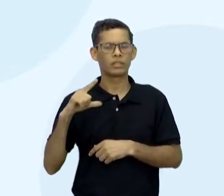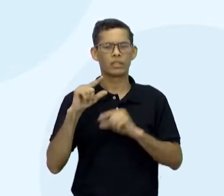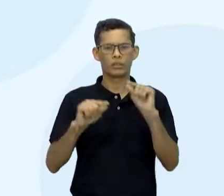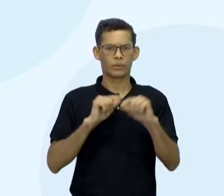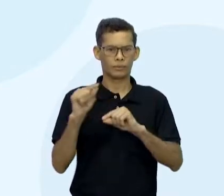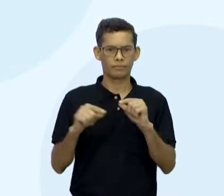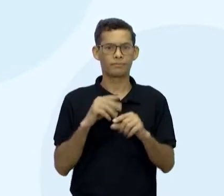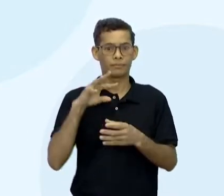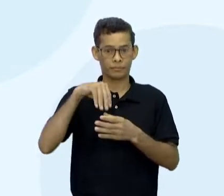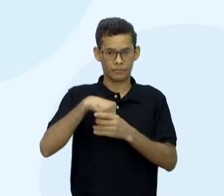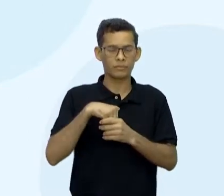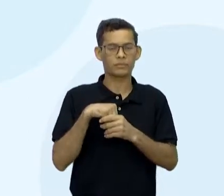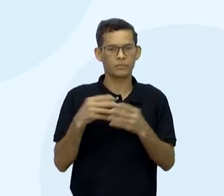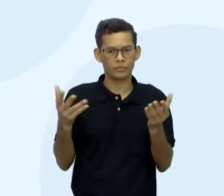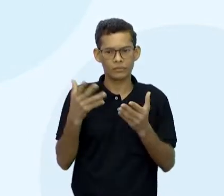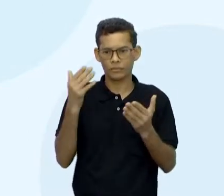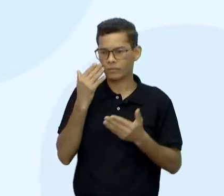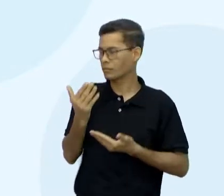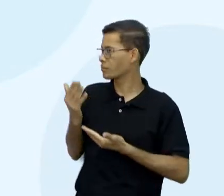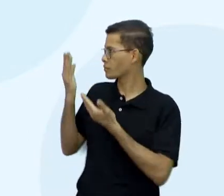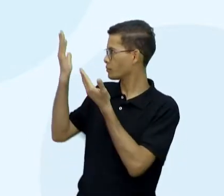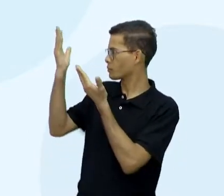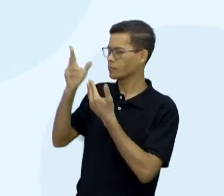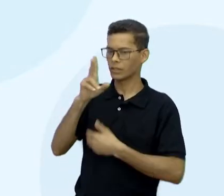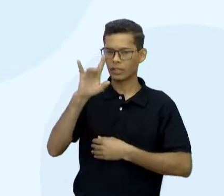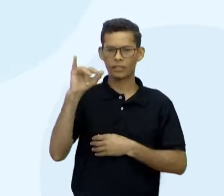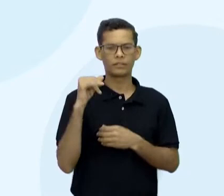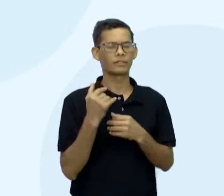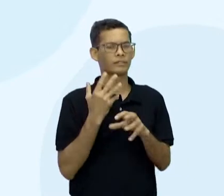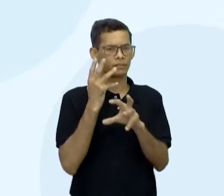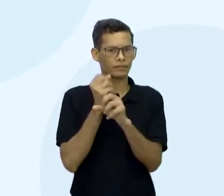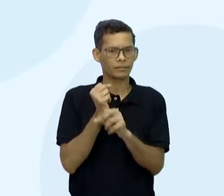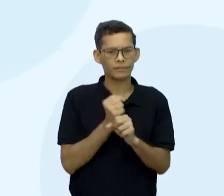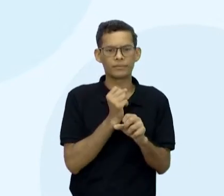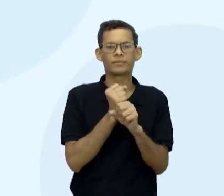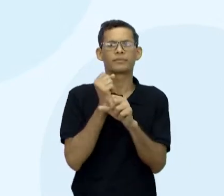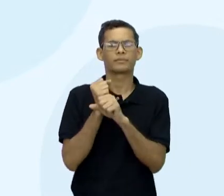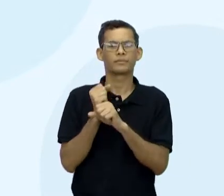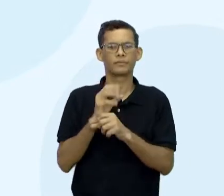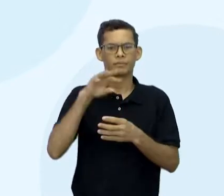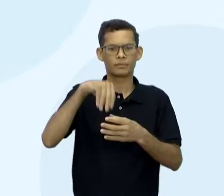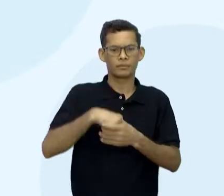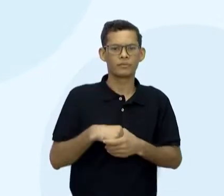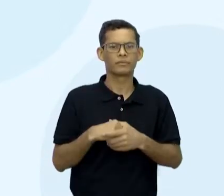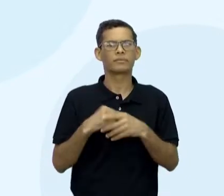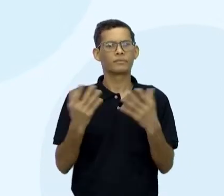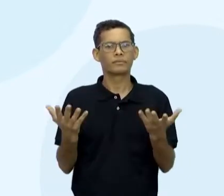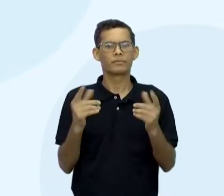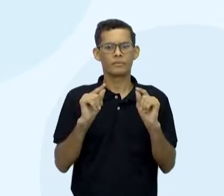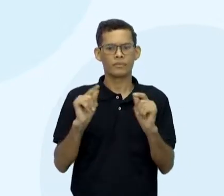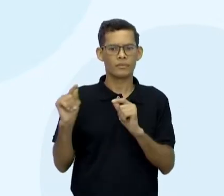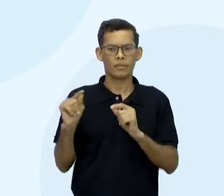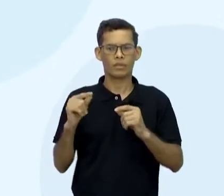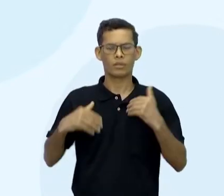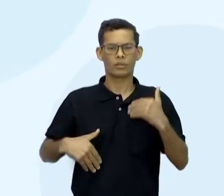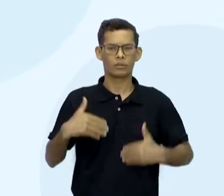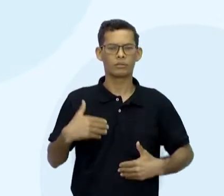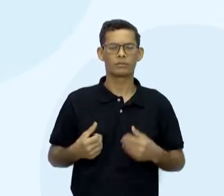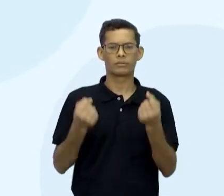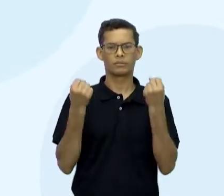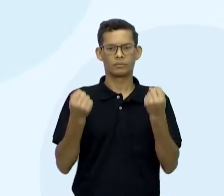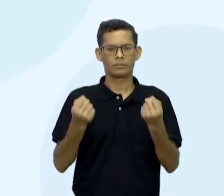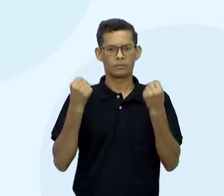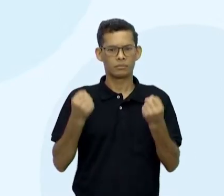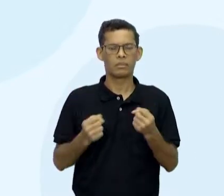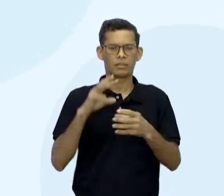utilizar essa equação hoje, fazer alguns cálculos aí, ó, onde fala que corpos de massa se atraem de maneira proporcional